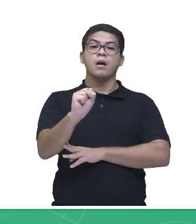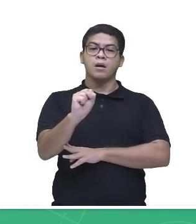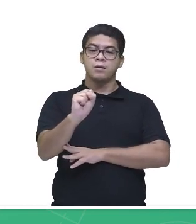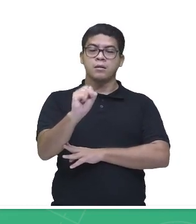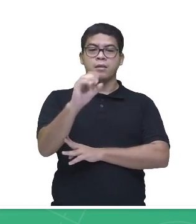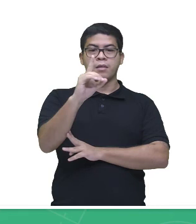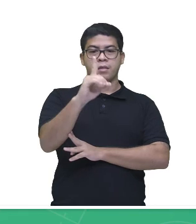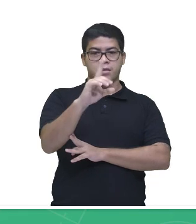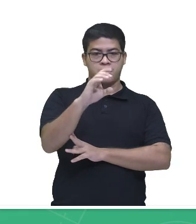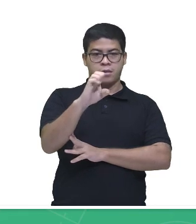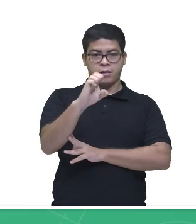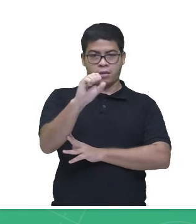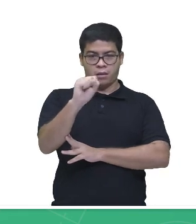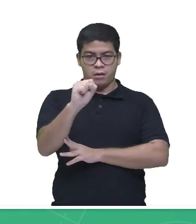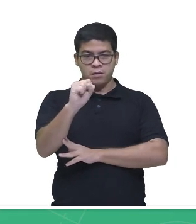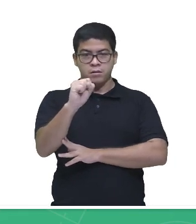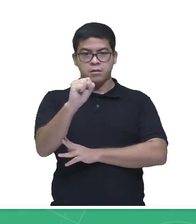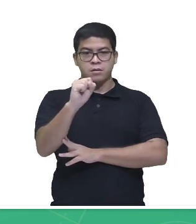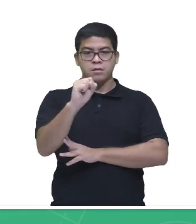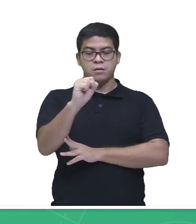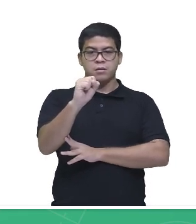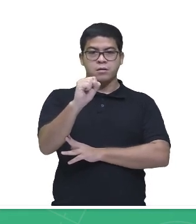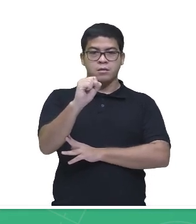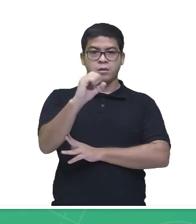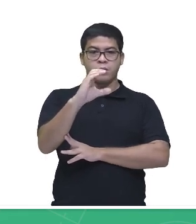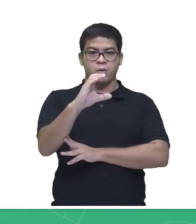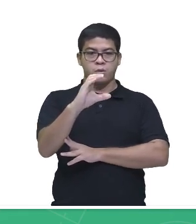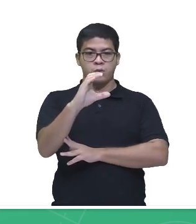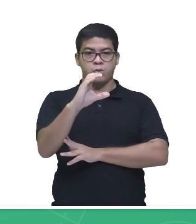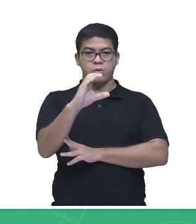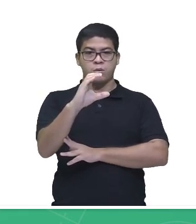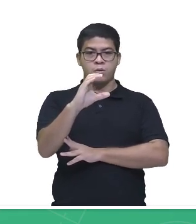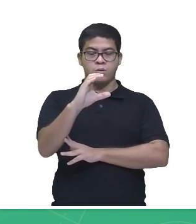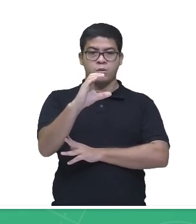descubierto, aqui tem um C,